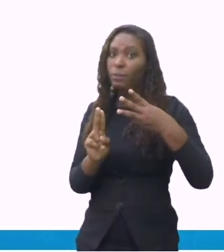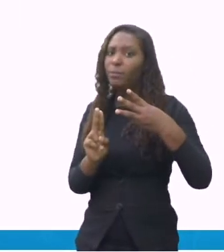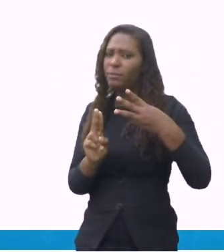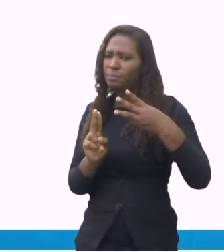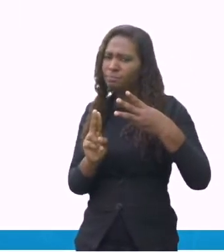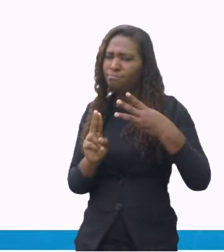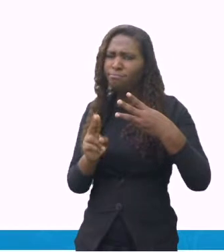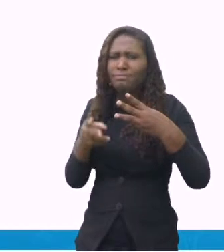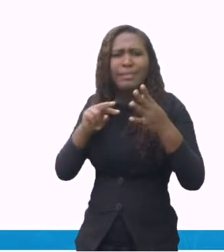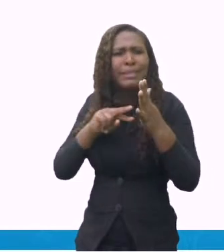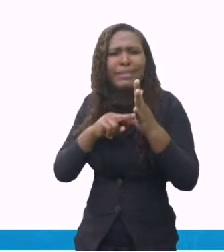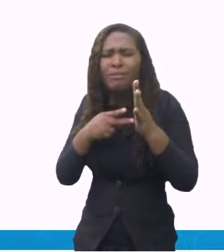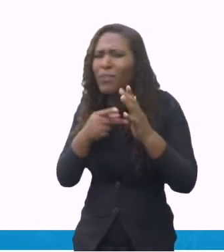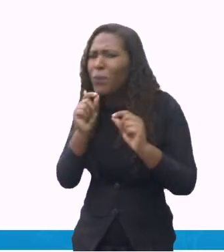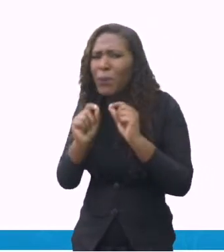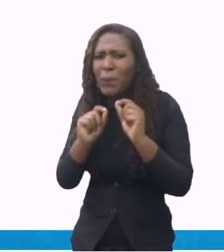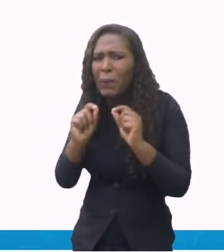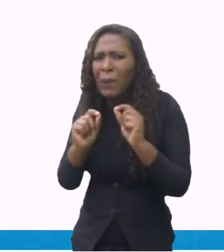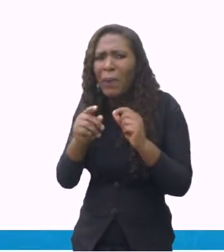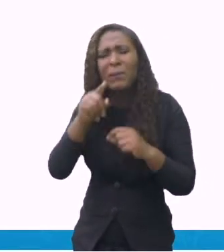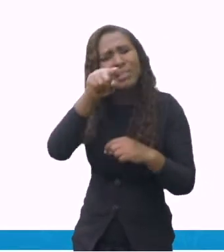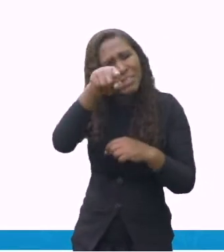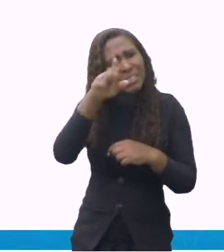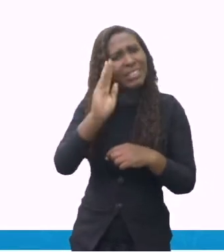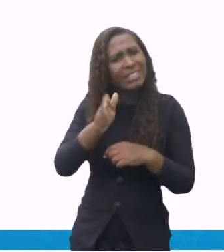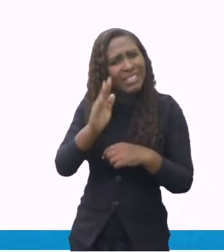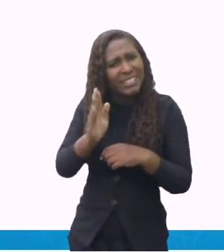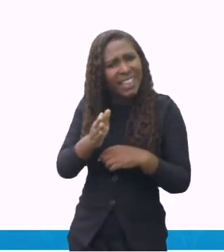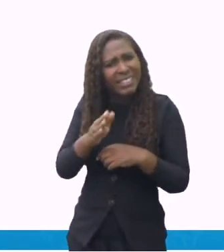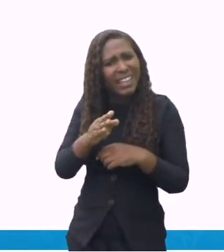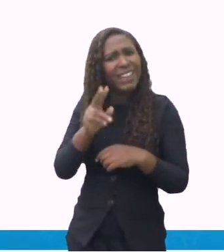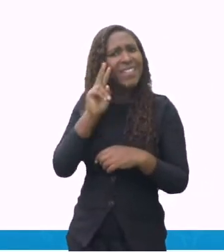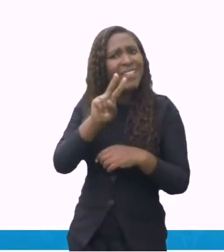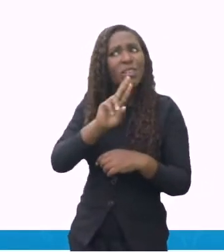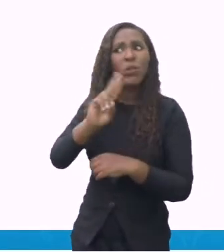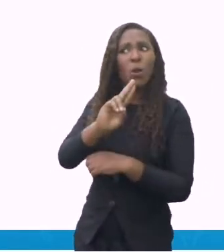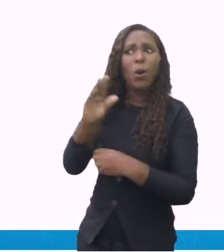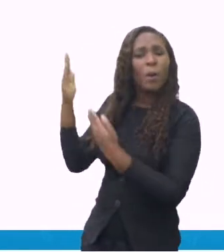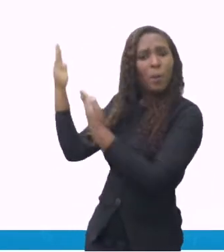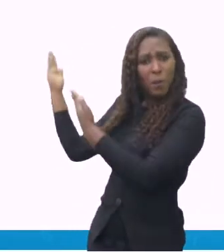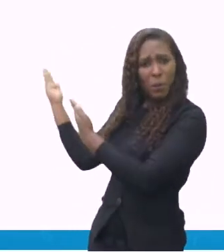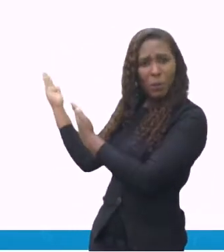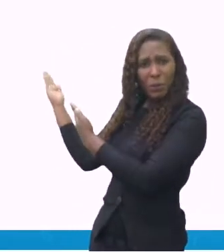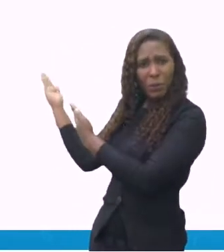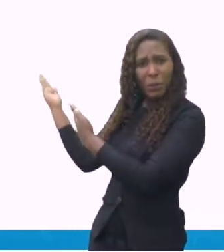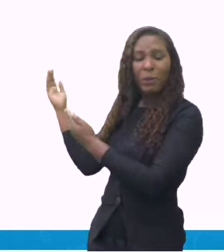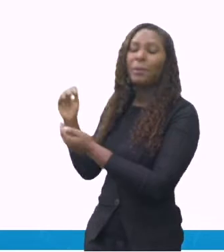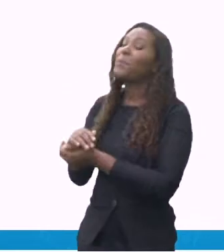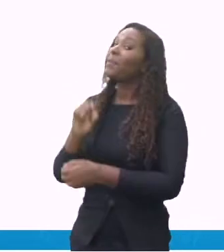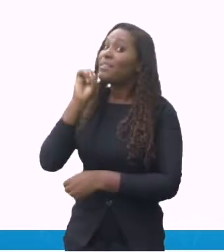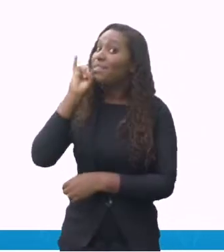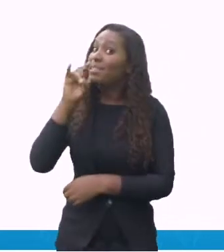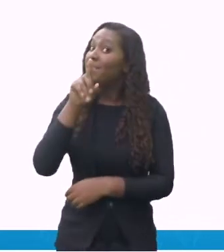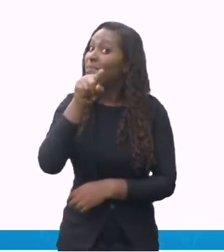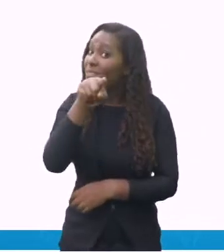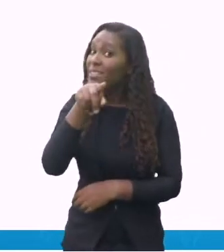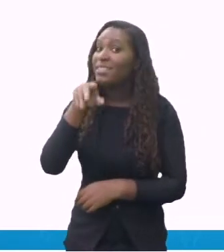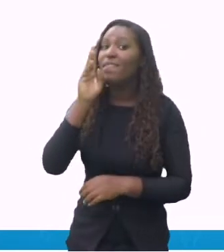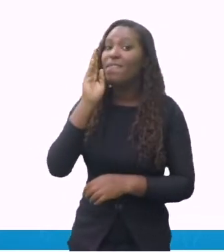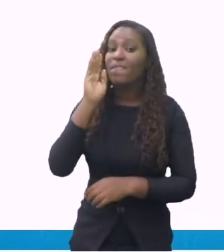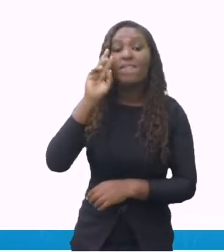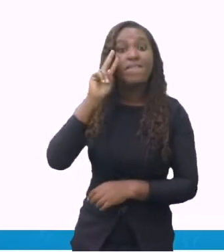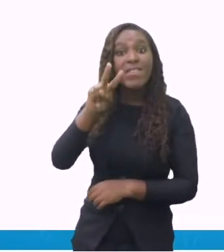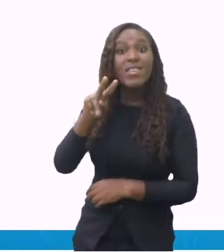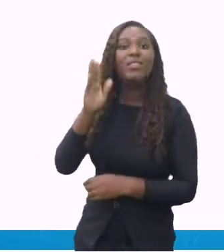metamórficas. Já ouviu falar sobre estas rochas? Se já ouviu, a gente vai relembrar o